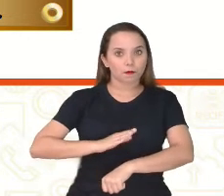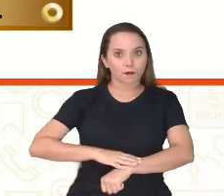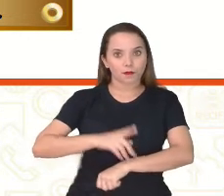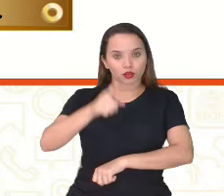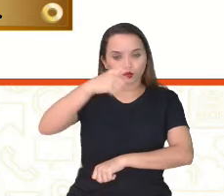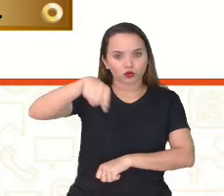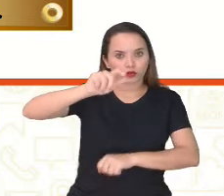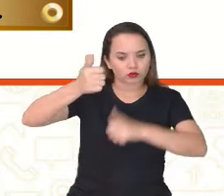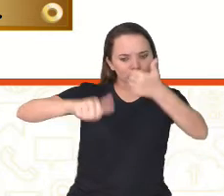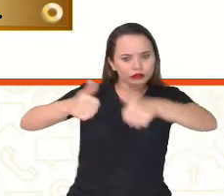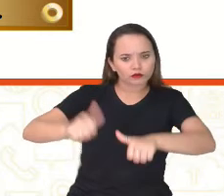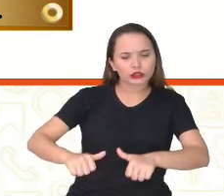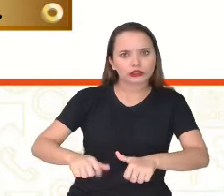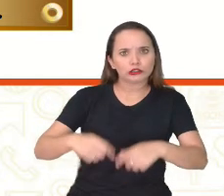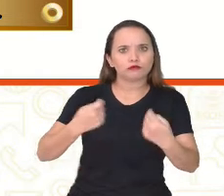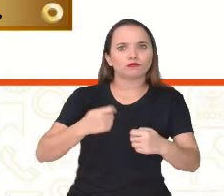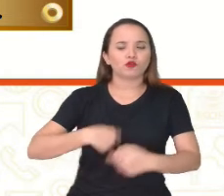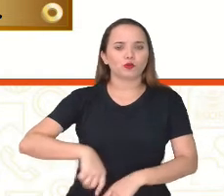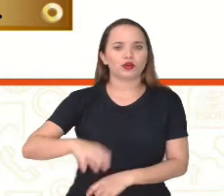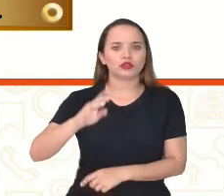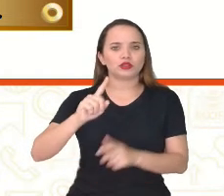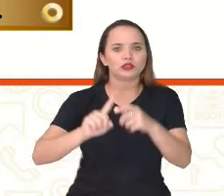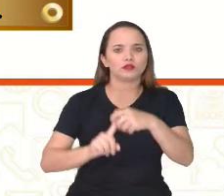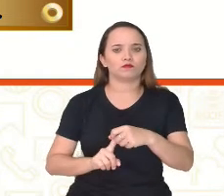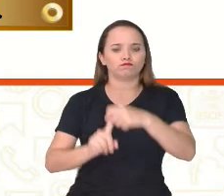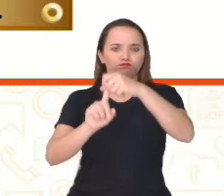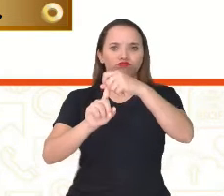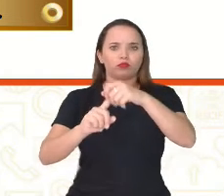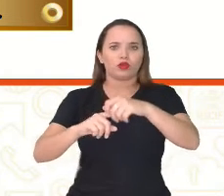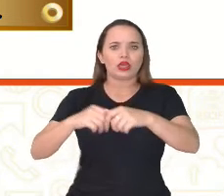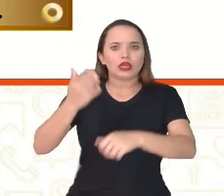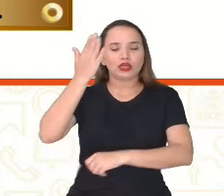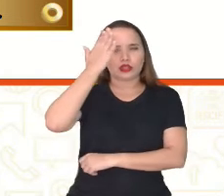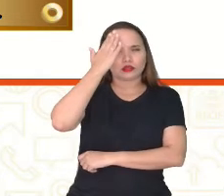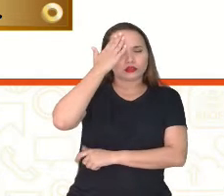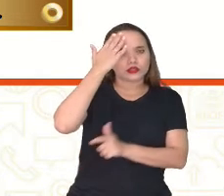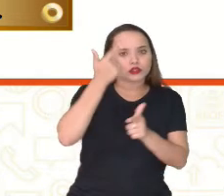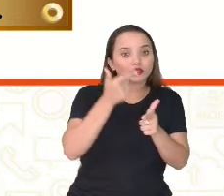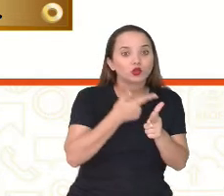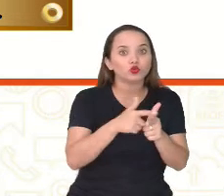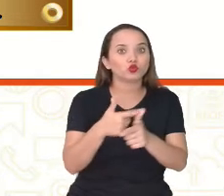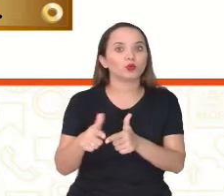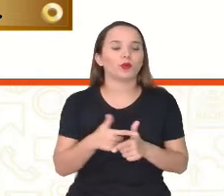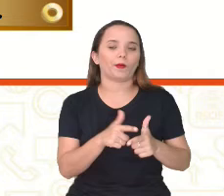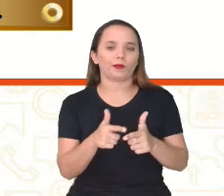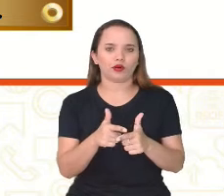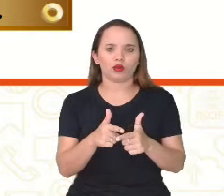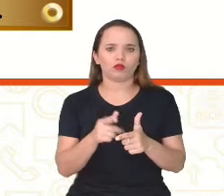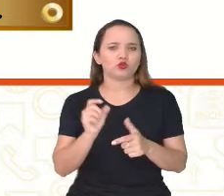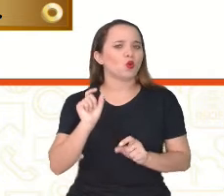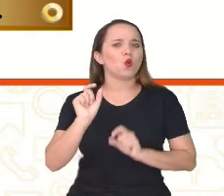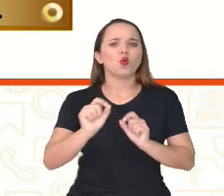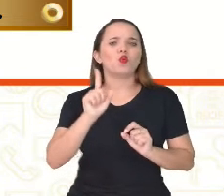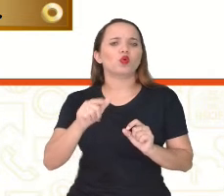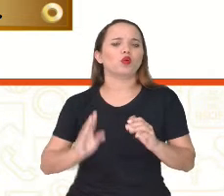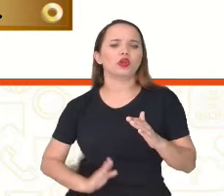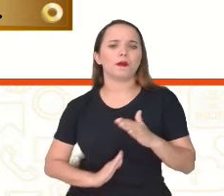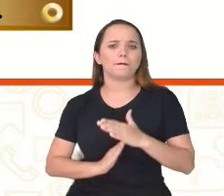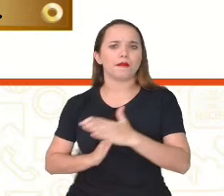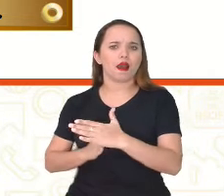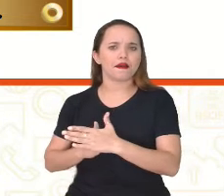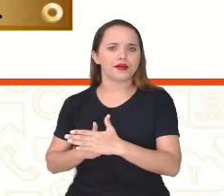avaliativo, precisamos priorizar a identificação dos problemas. O que é que está sendo barreira para esse